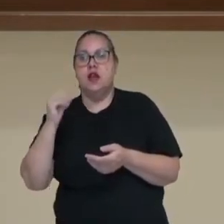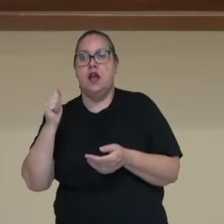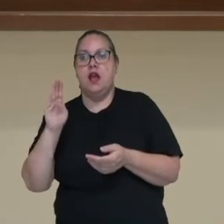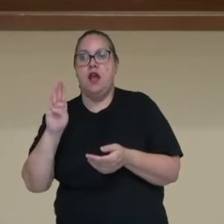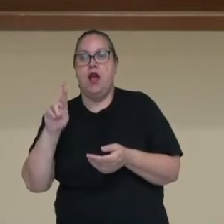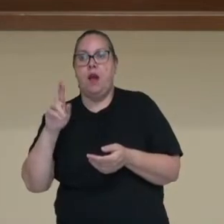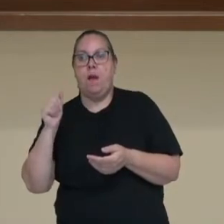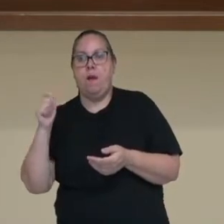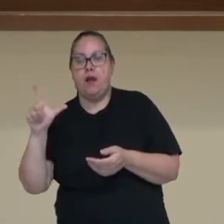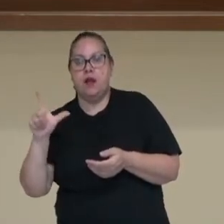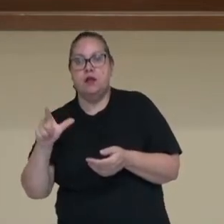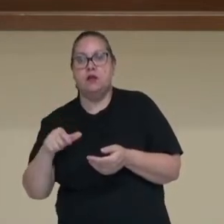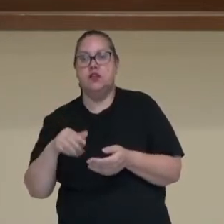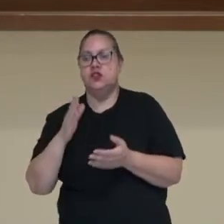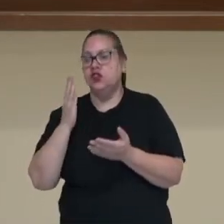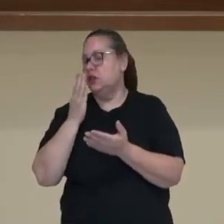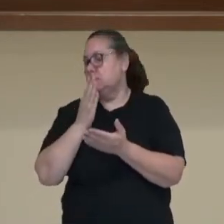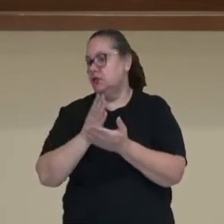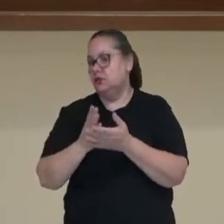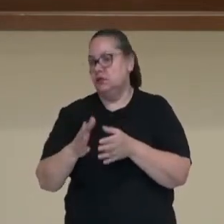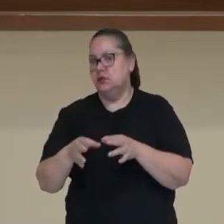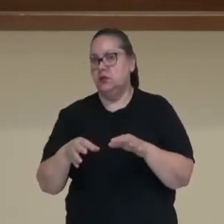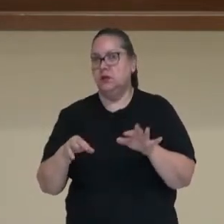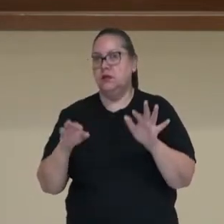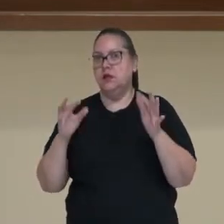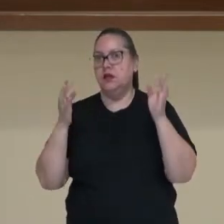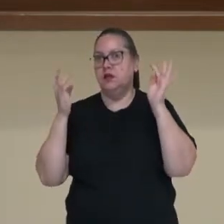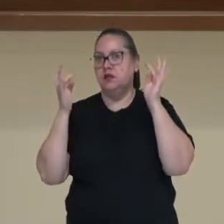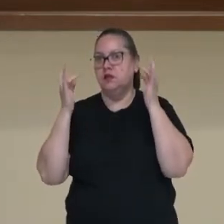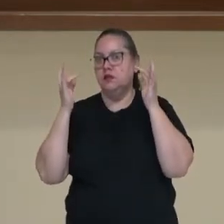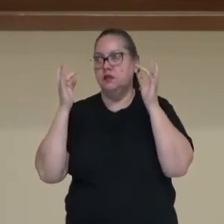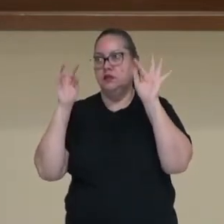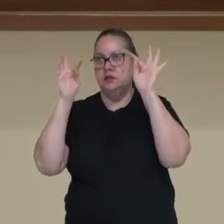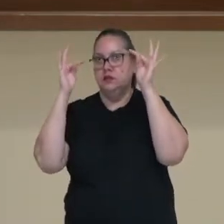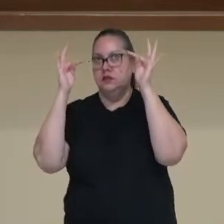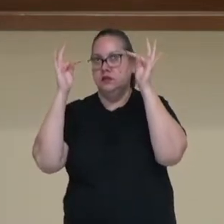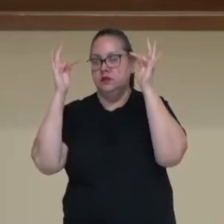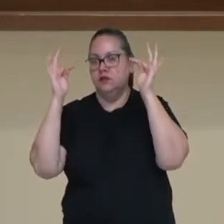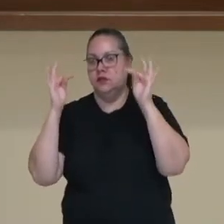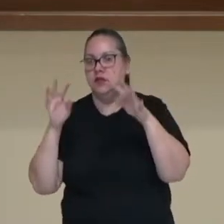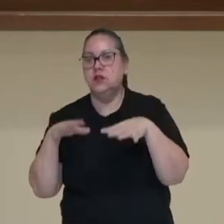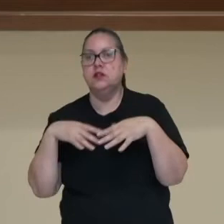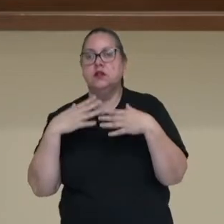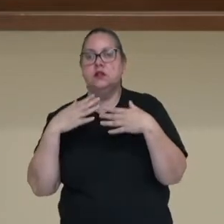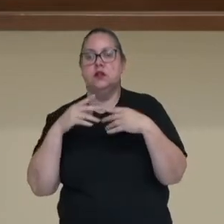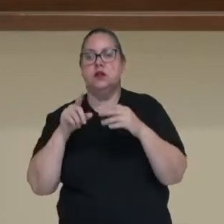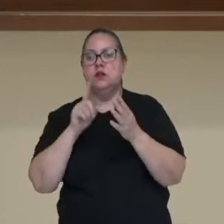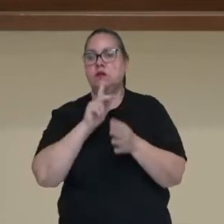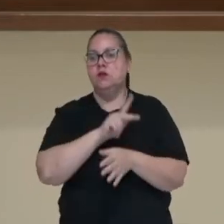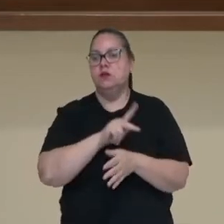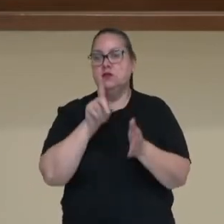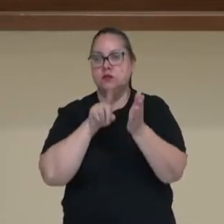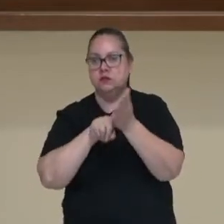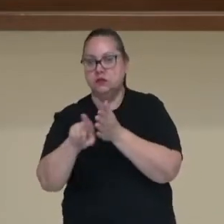acabei crescendo ouvindo, né? Apesar que nossos professores de história já começaram a questionar, né? A